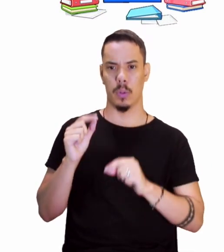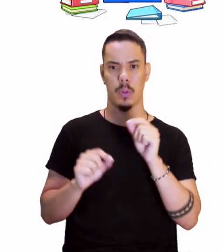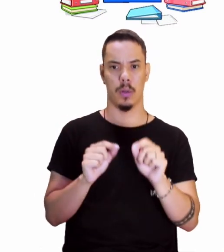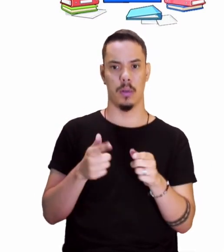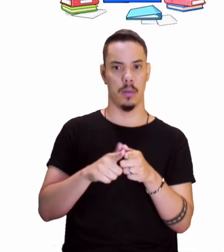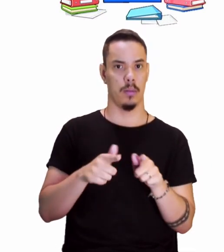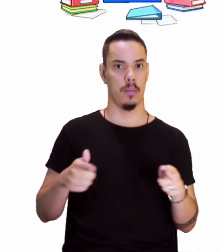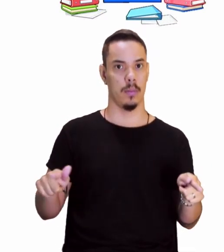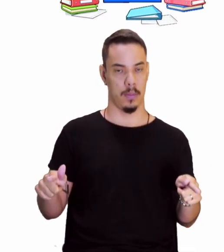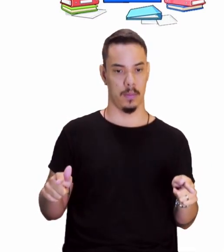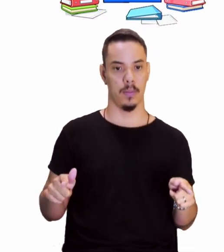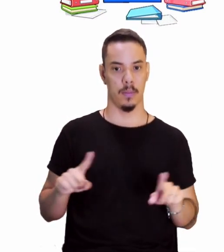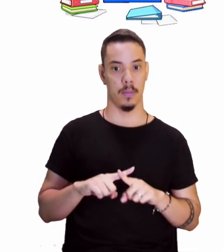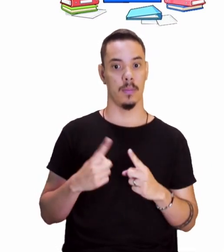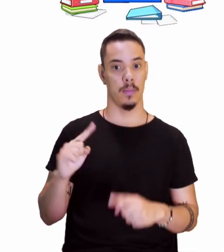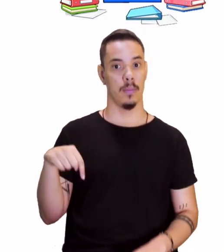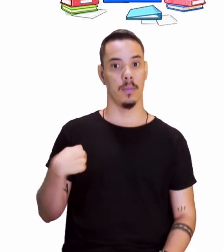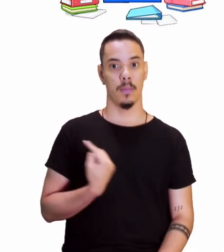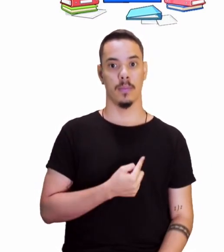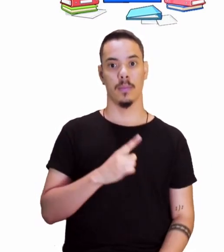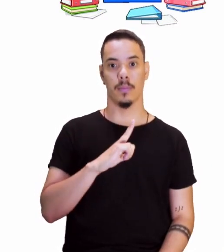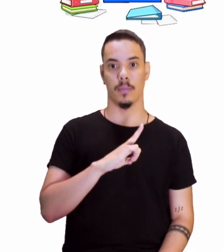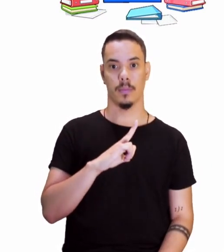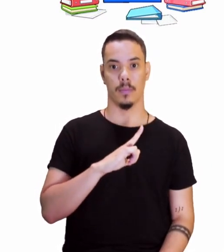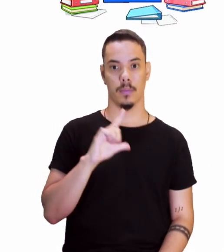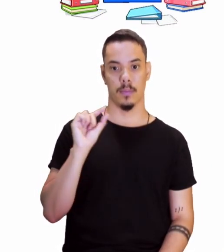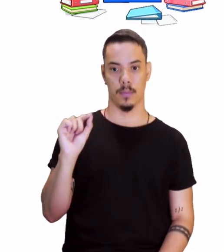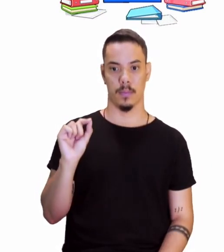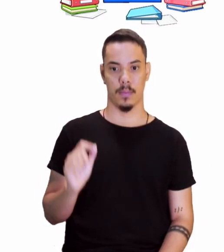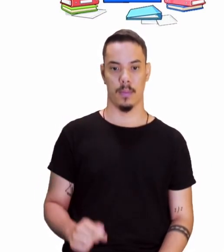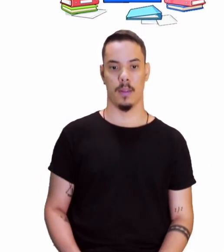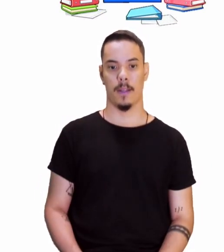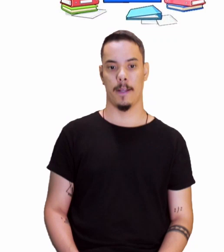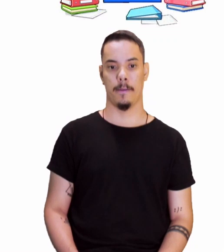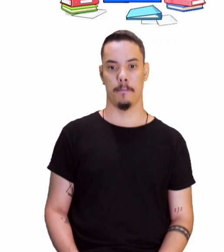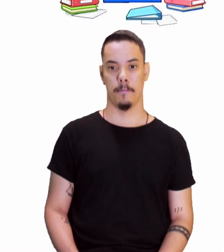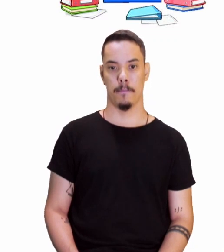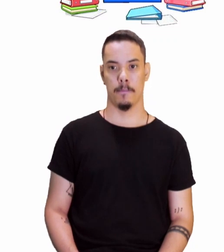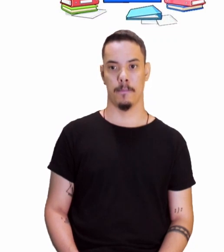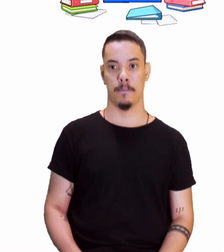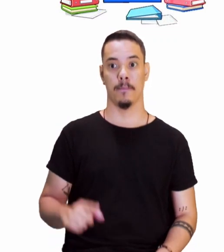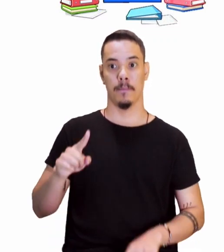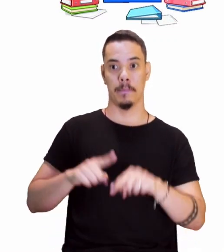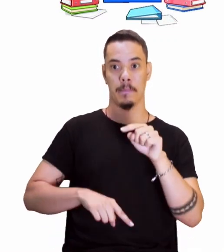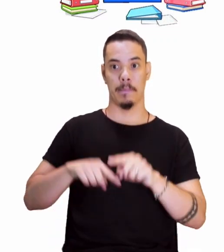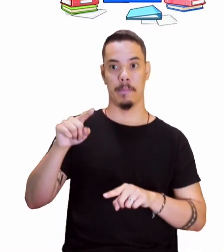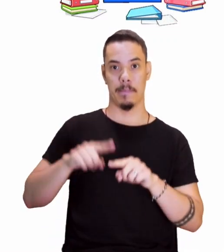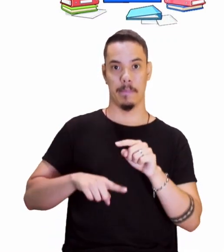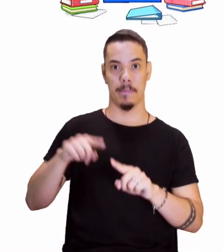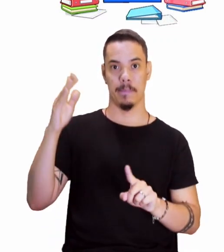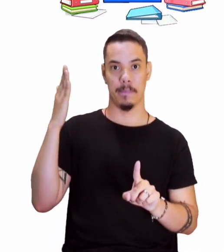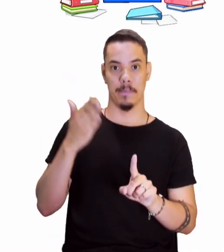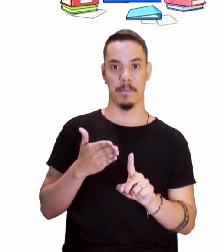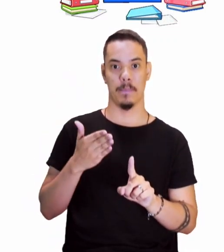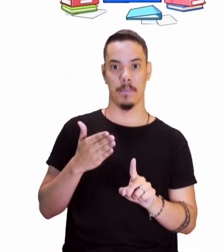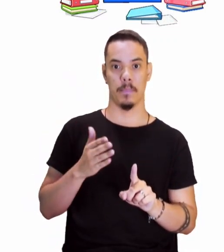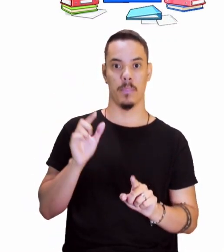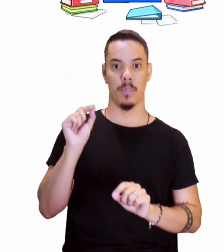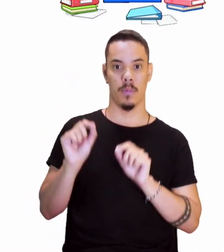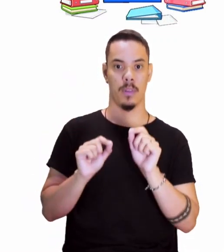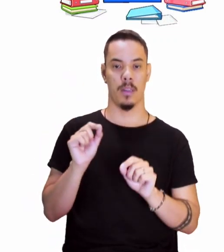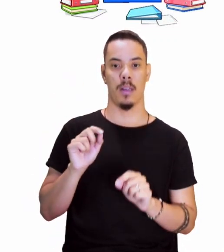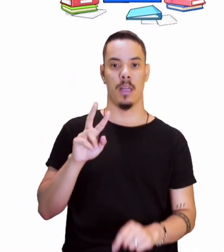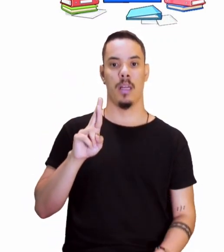gramática. Então, nós temos aqui o seguinte, né? O objeto direto é o termo